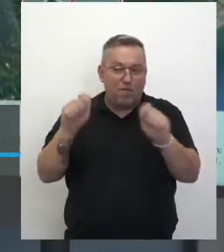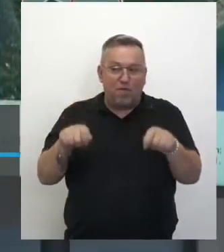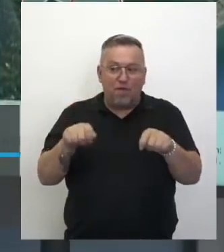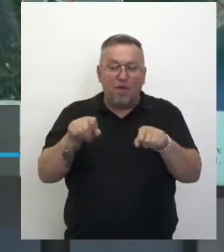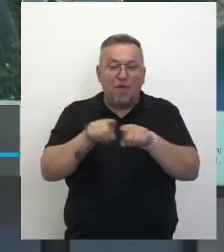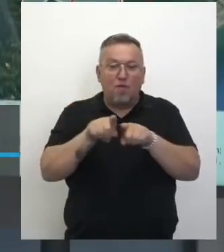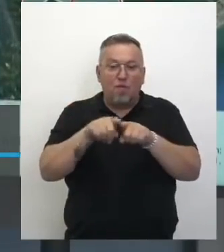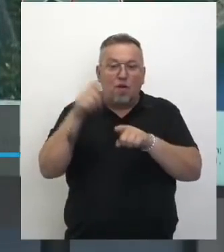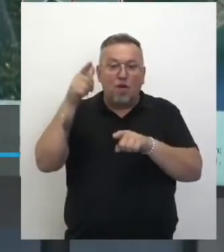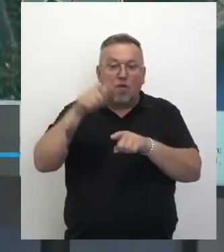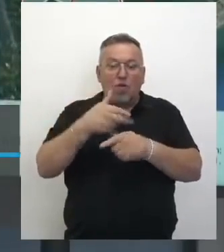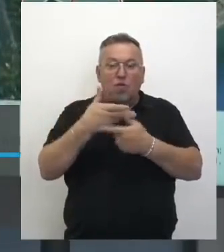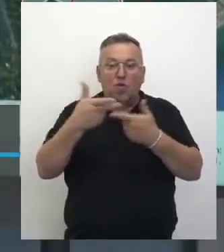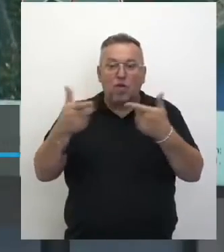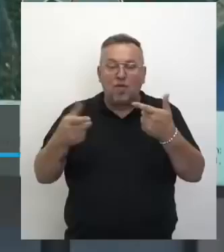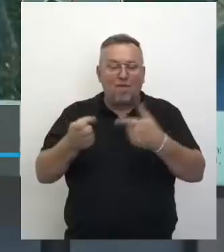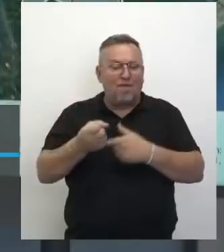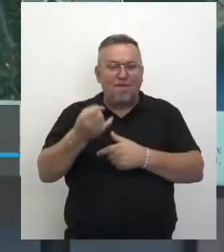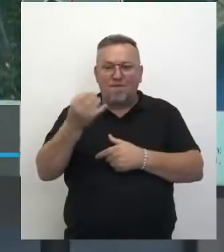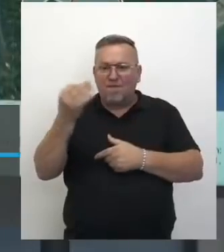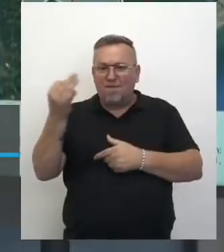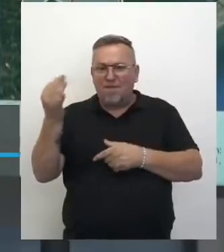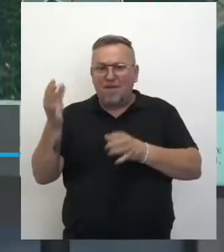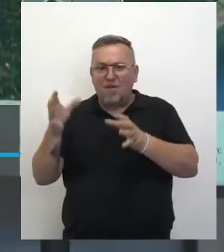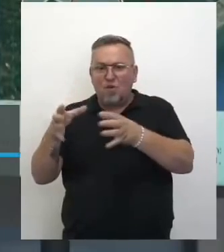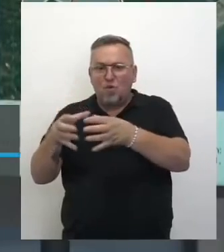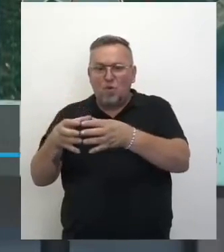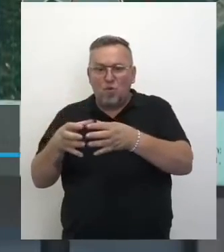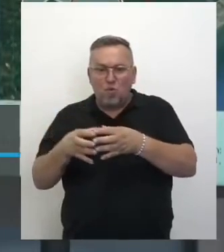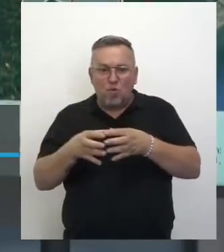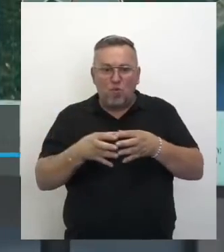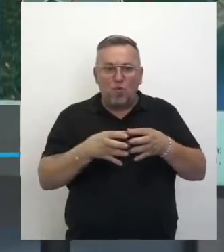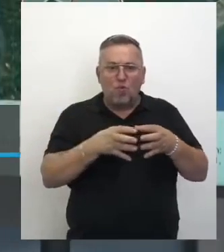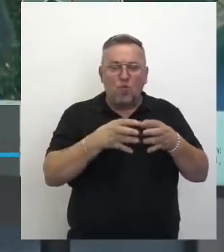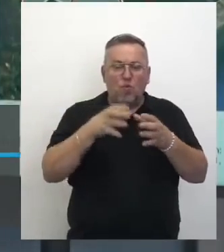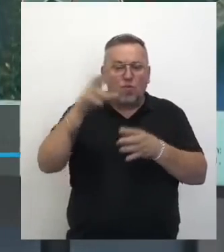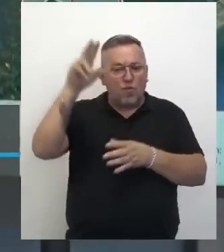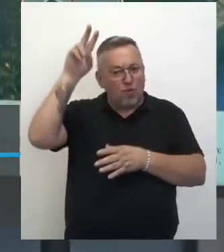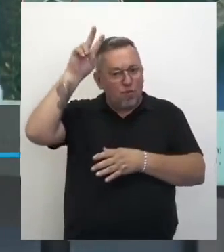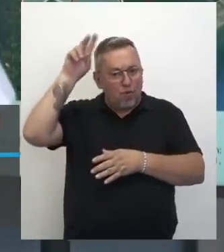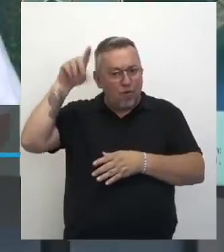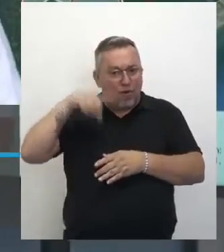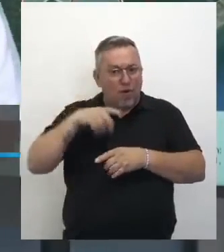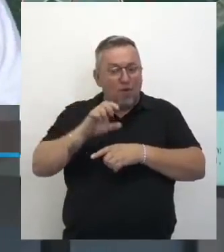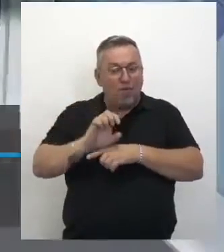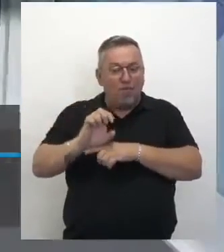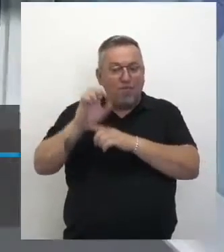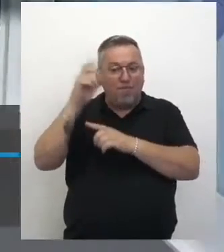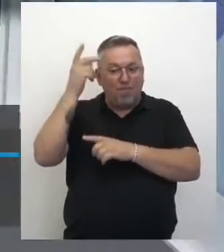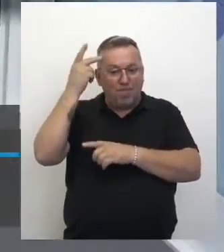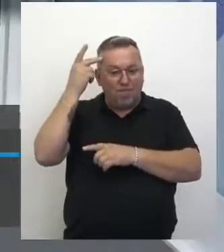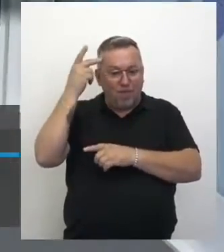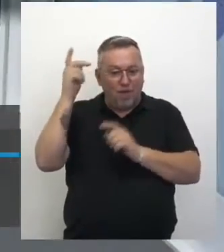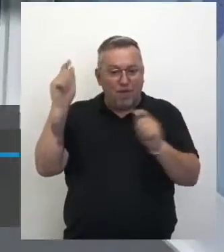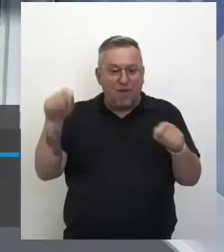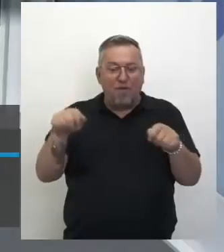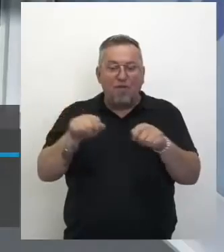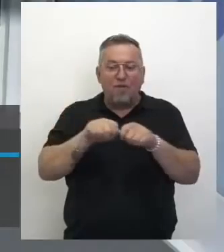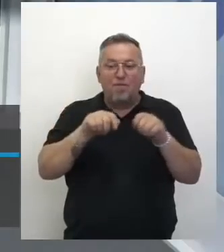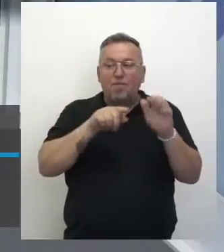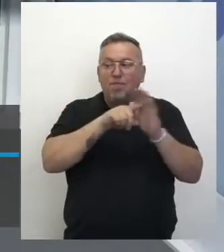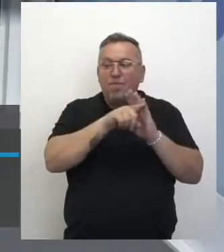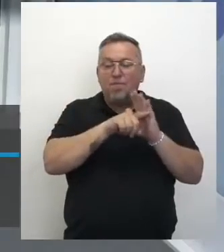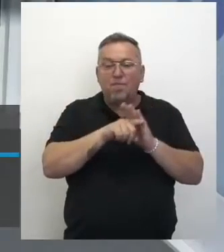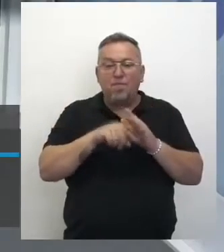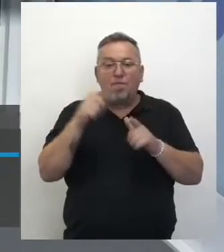também outras, são centenas de aldeias aí que estão no nosso estado, né, Carlos? Então dá para você fazer uma pesquisa